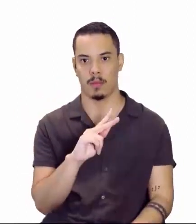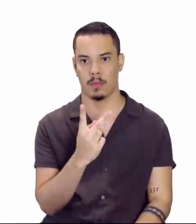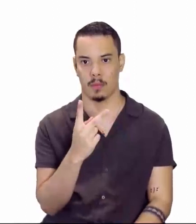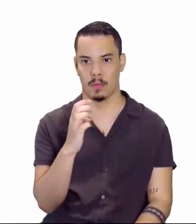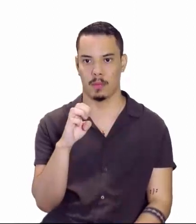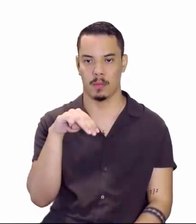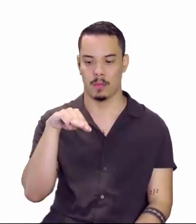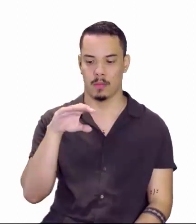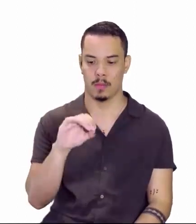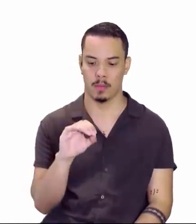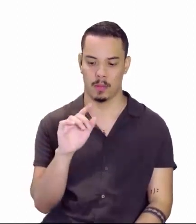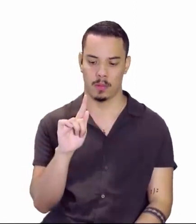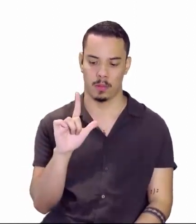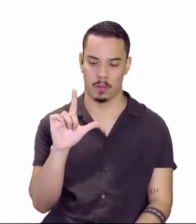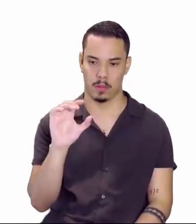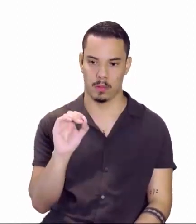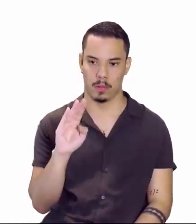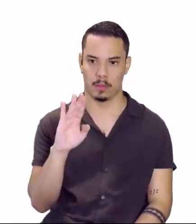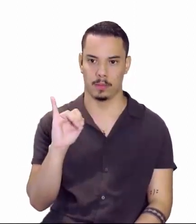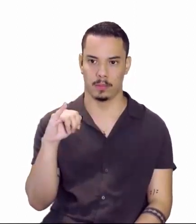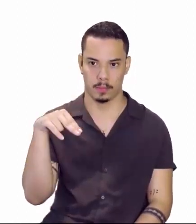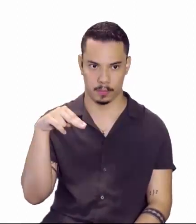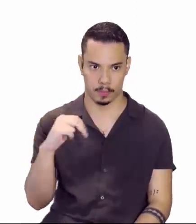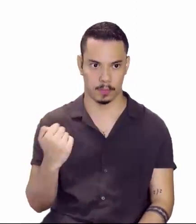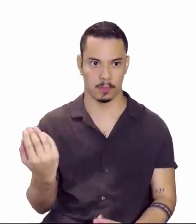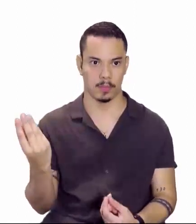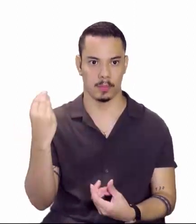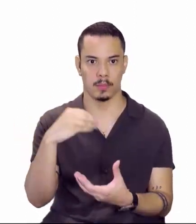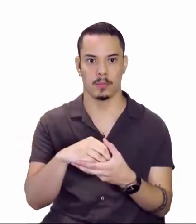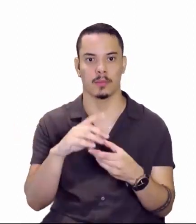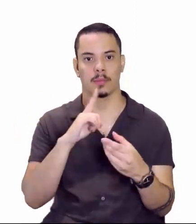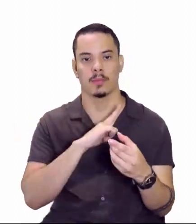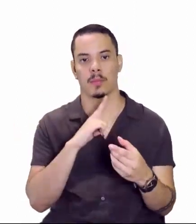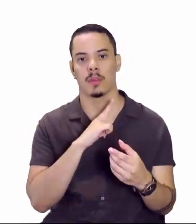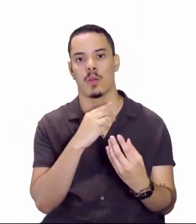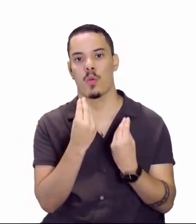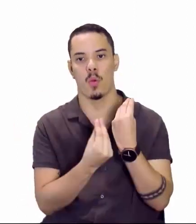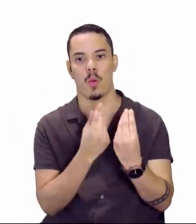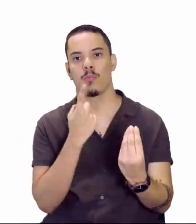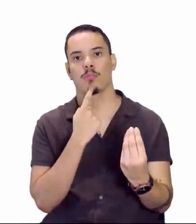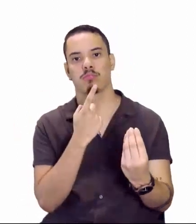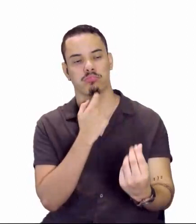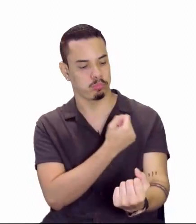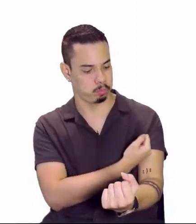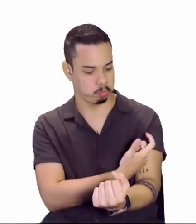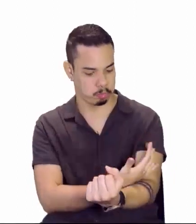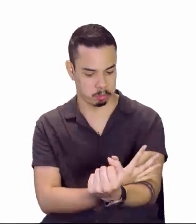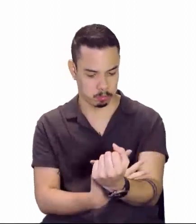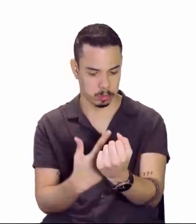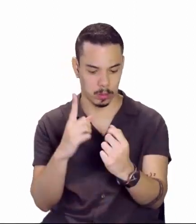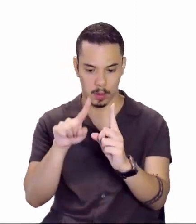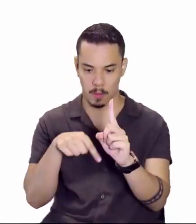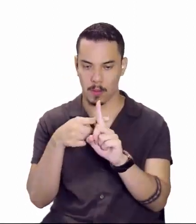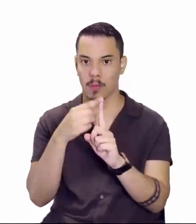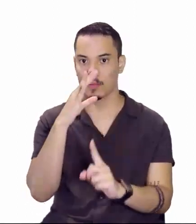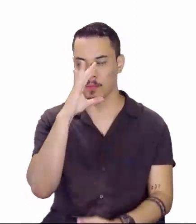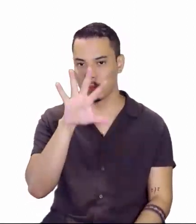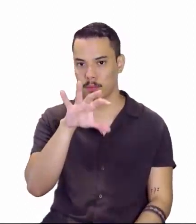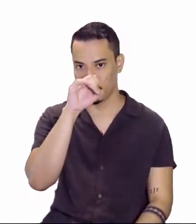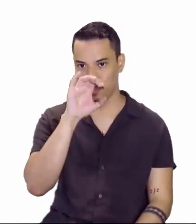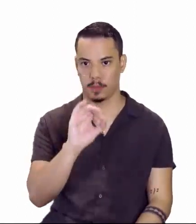hemoglobina e integra o sistema de transporte de oxigênio no interior do corpo. ele